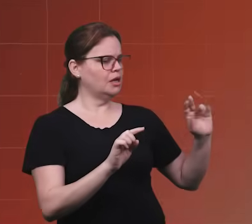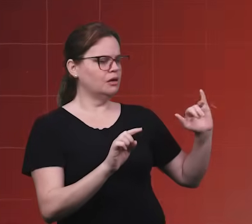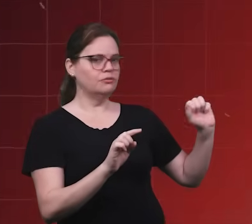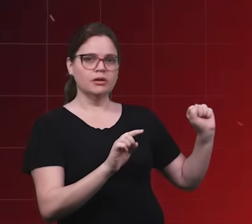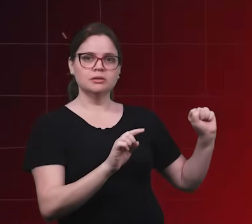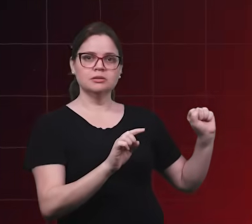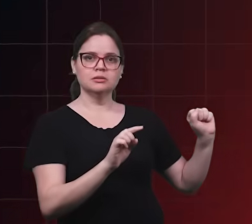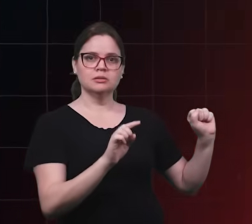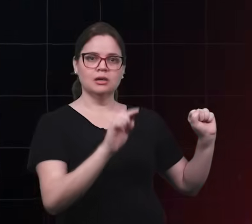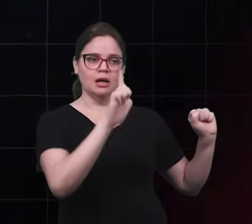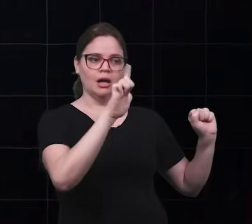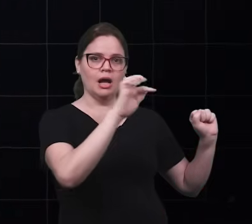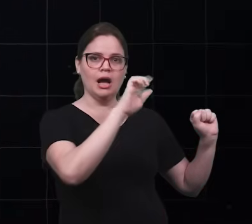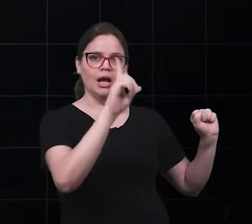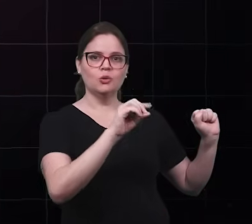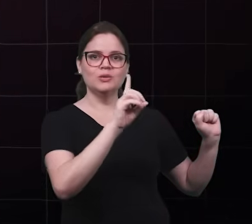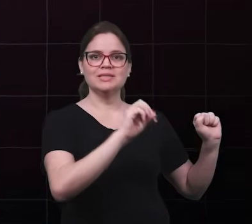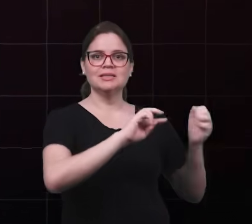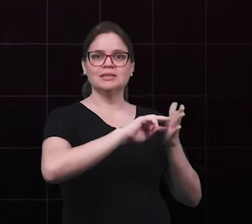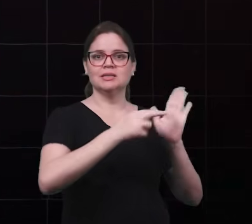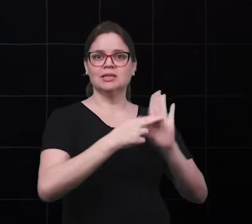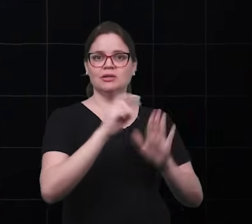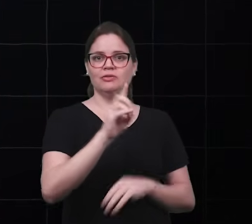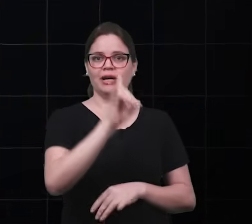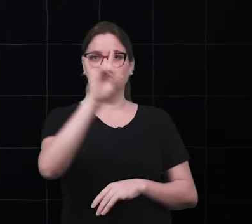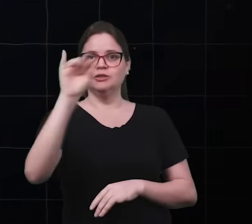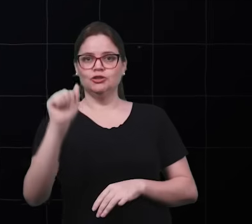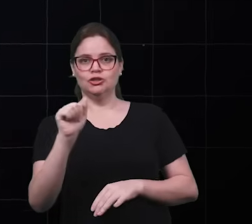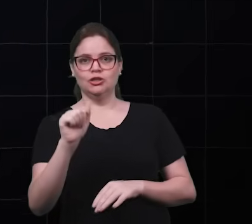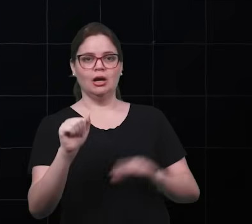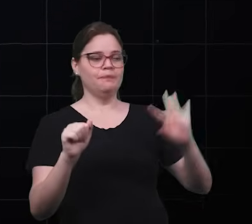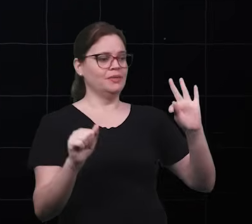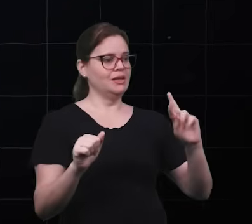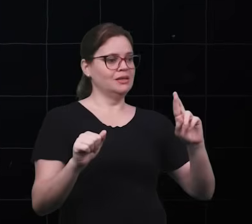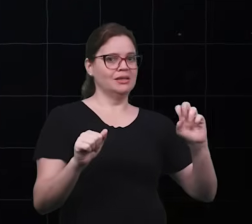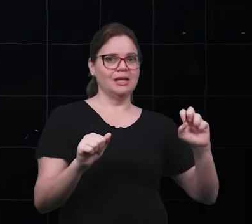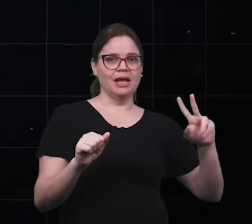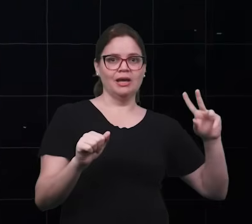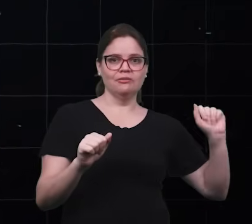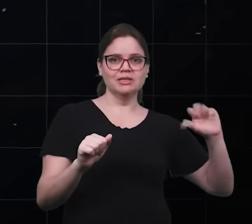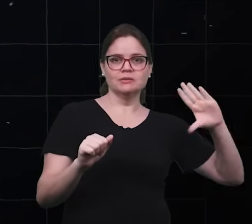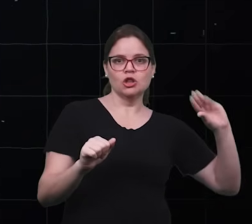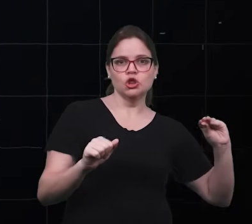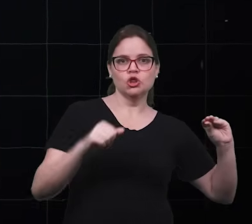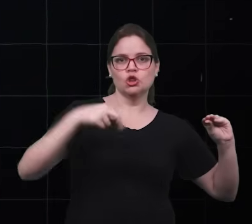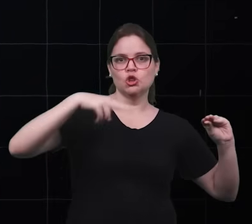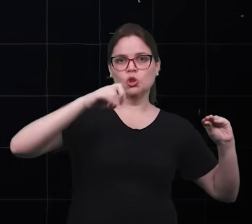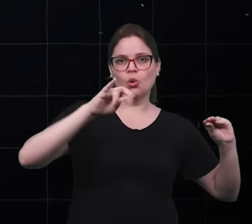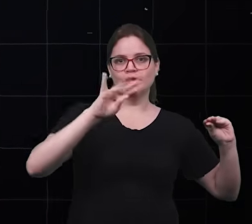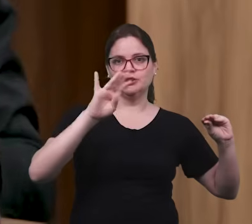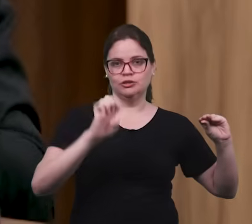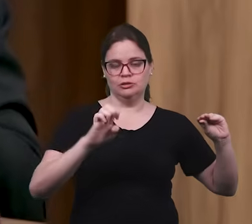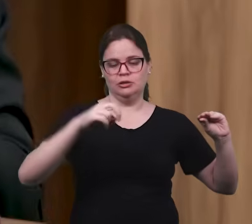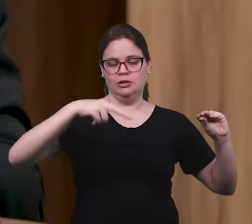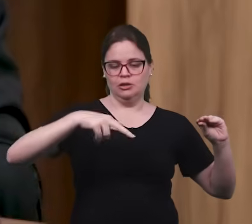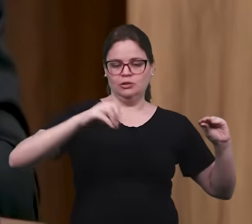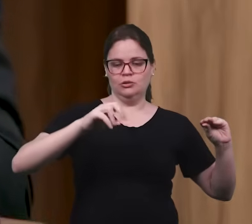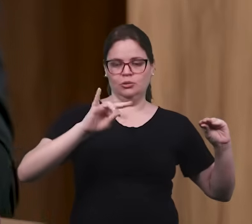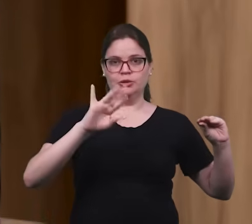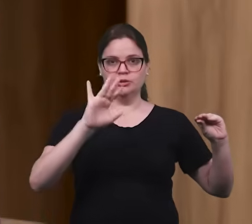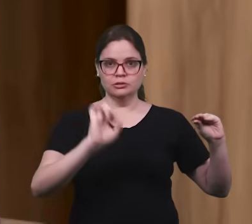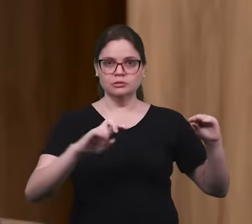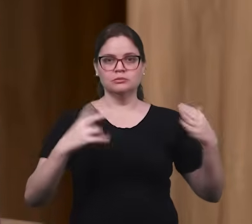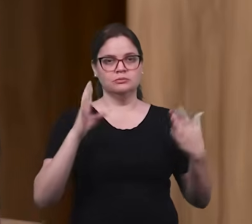Deus chamou a luz dia, e as trevas chamou noite, e foi a tarde, a manhã e o dia primeiro. Então, aqui é o